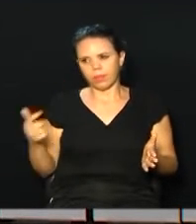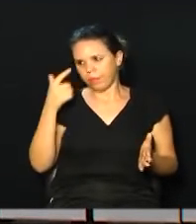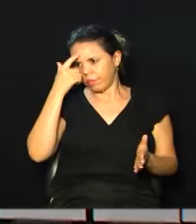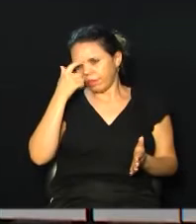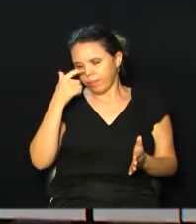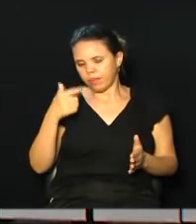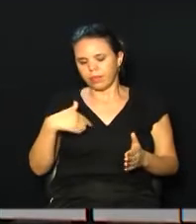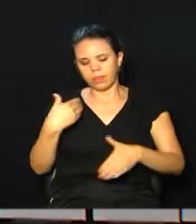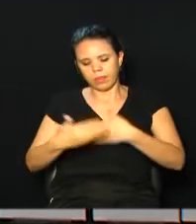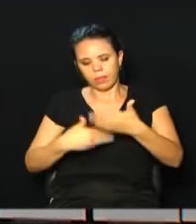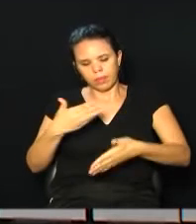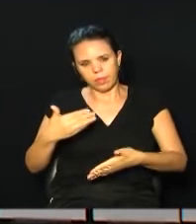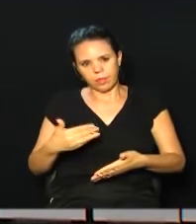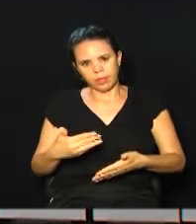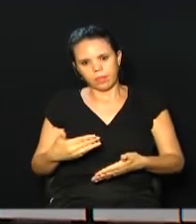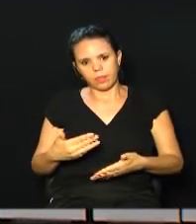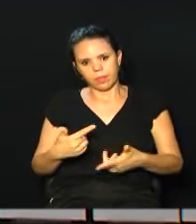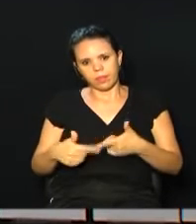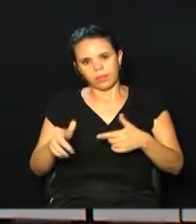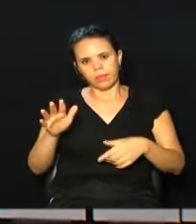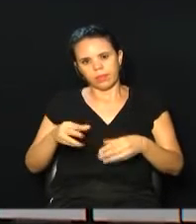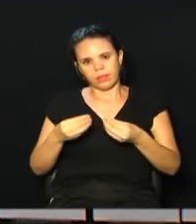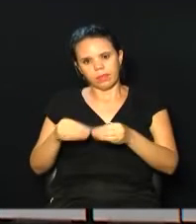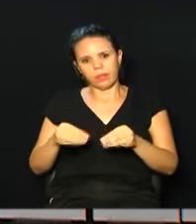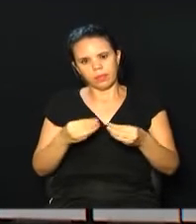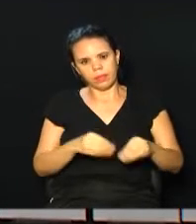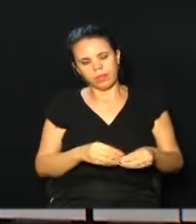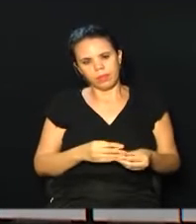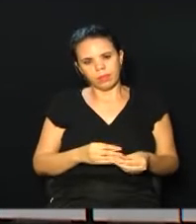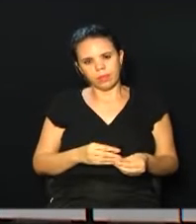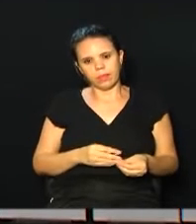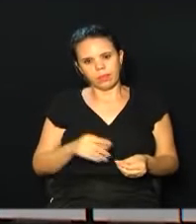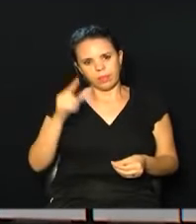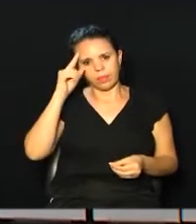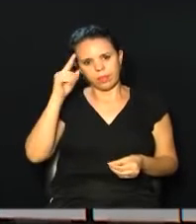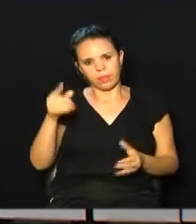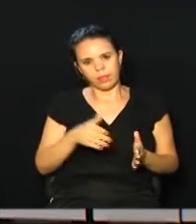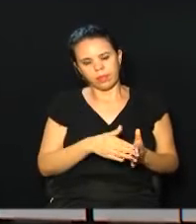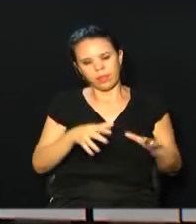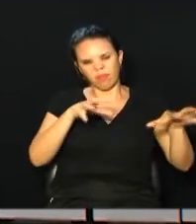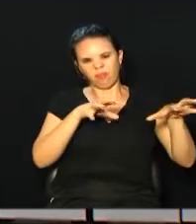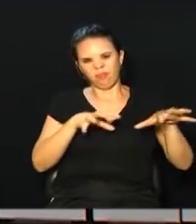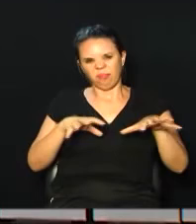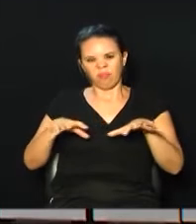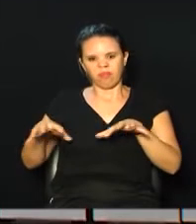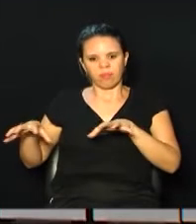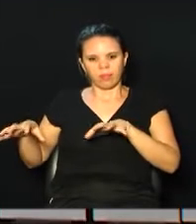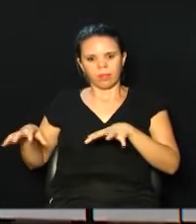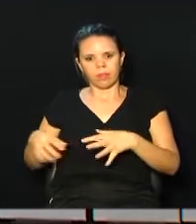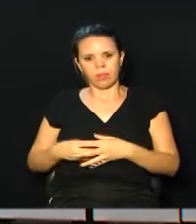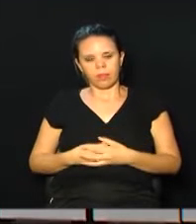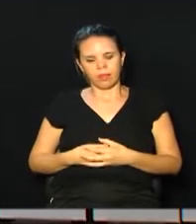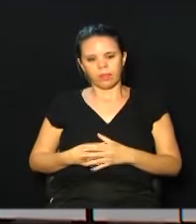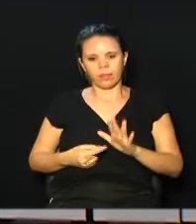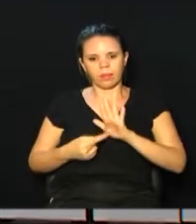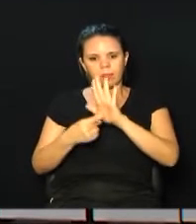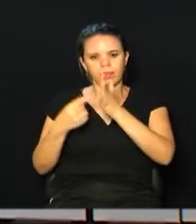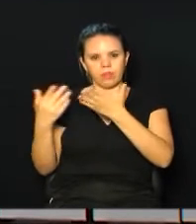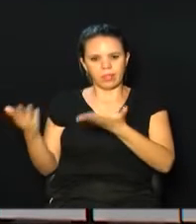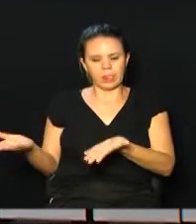uma rotina, ela acaba sendo prejudicada nesses dias de chuva, de forte chuva, como apresentamos